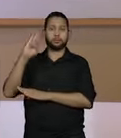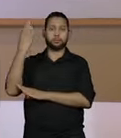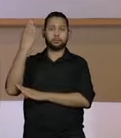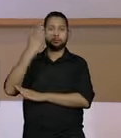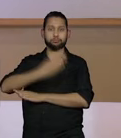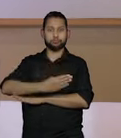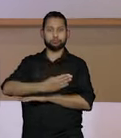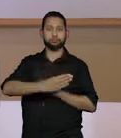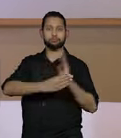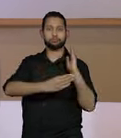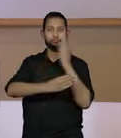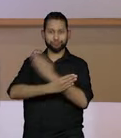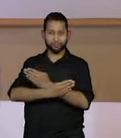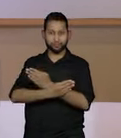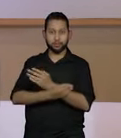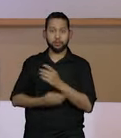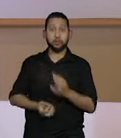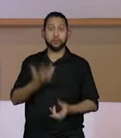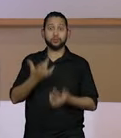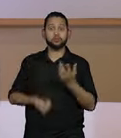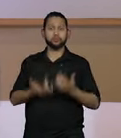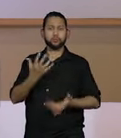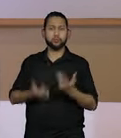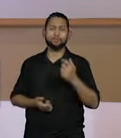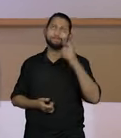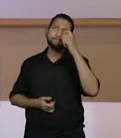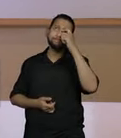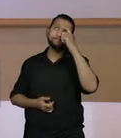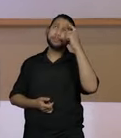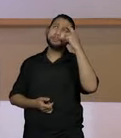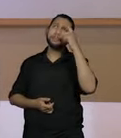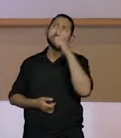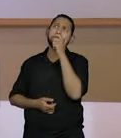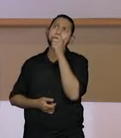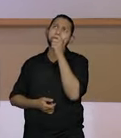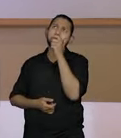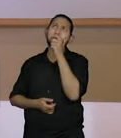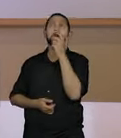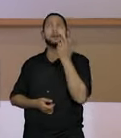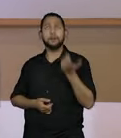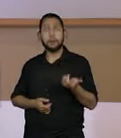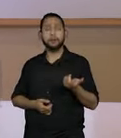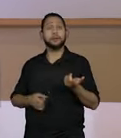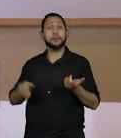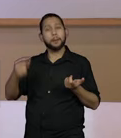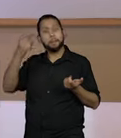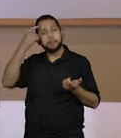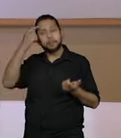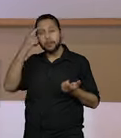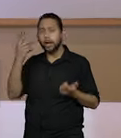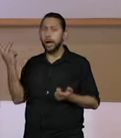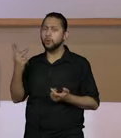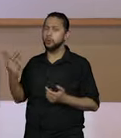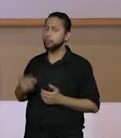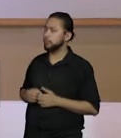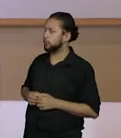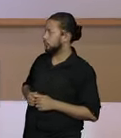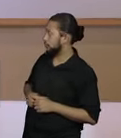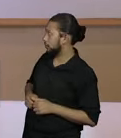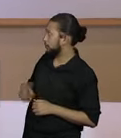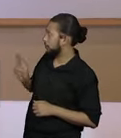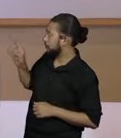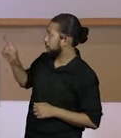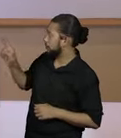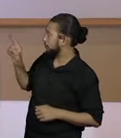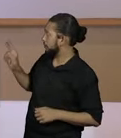fogueira, e eu gostaria de pensar com vocês, o que dá para nós como podemos